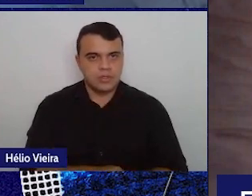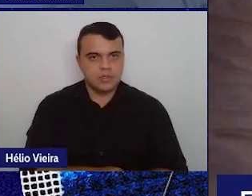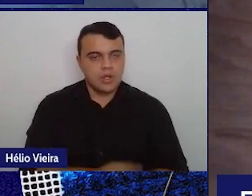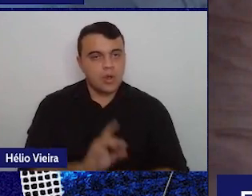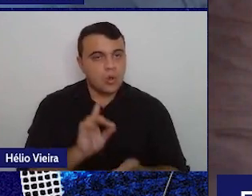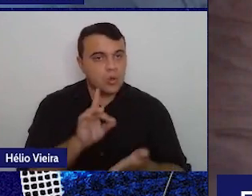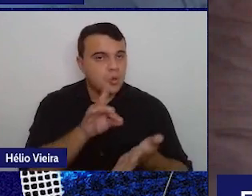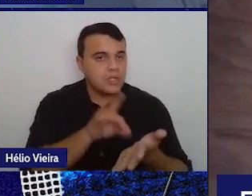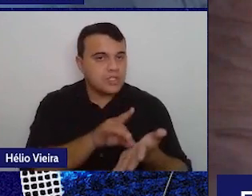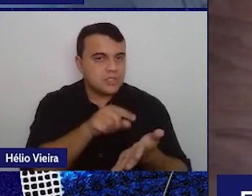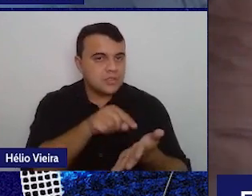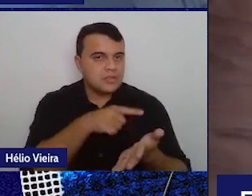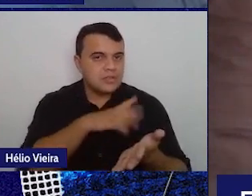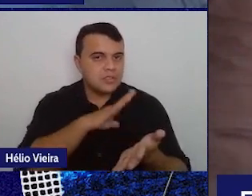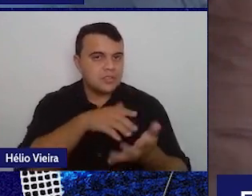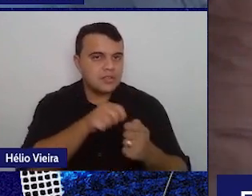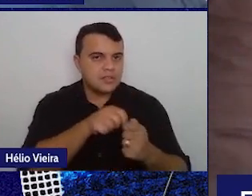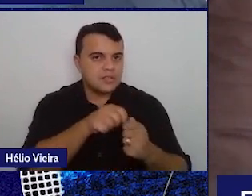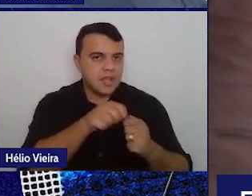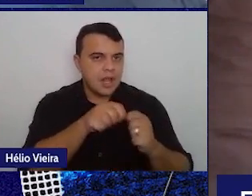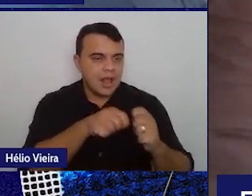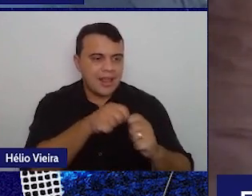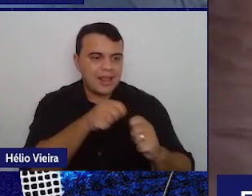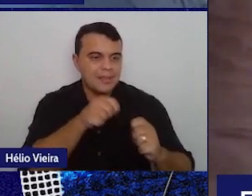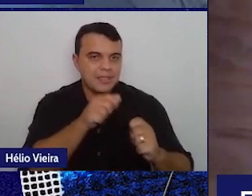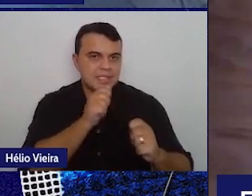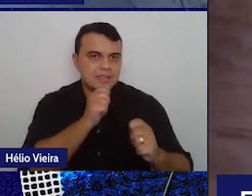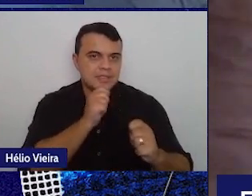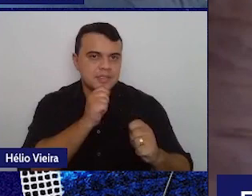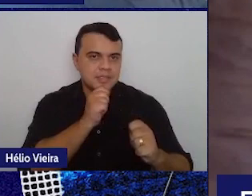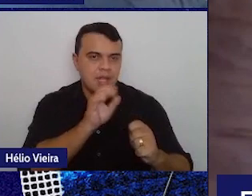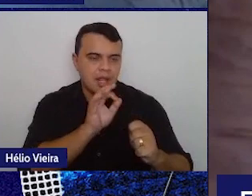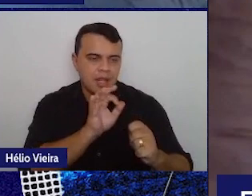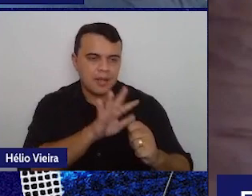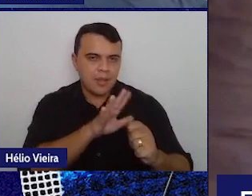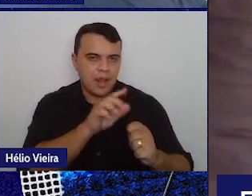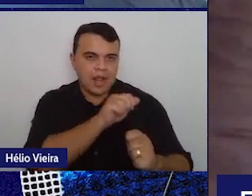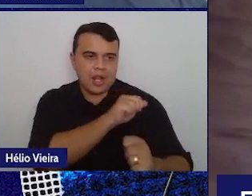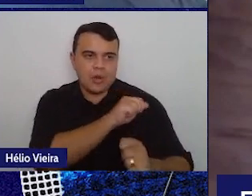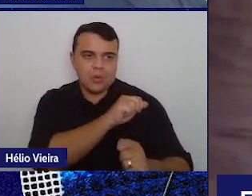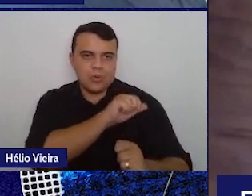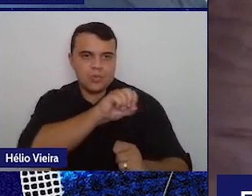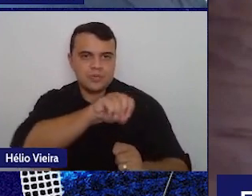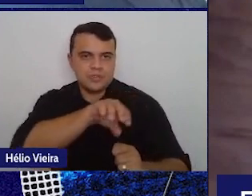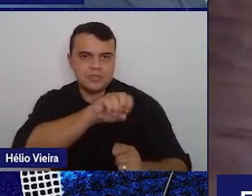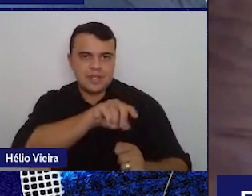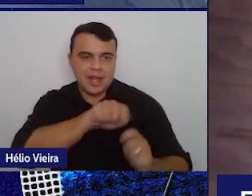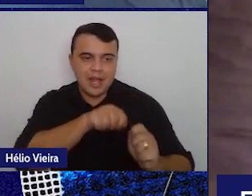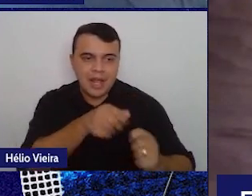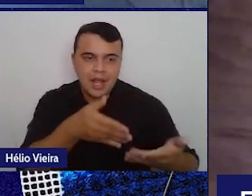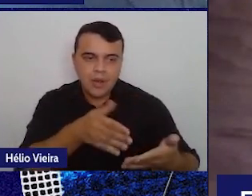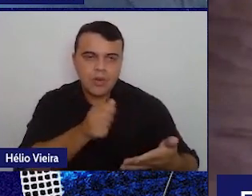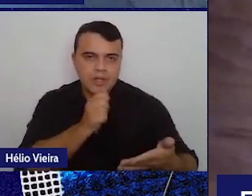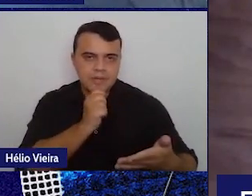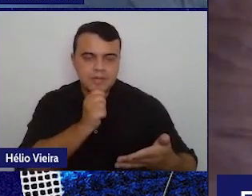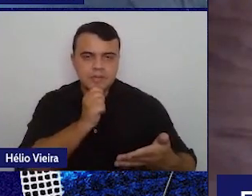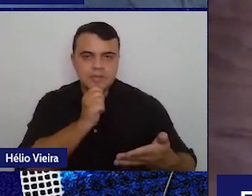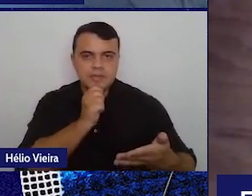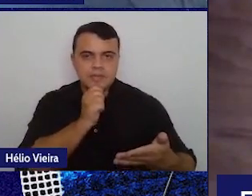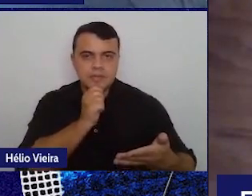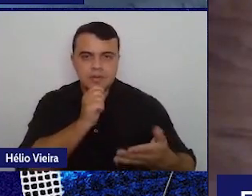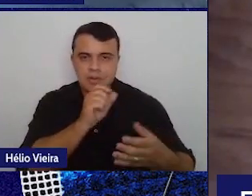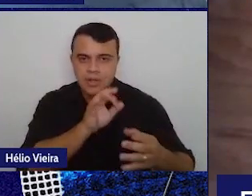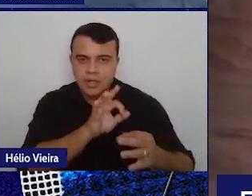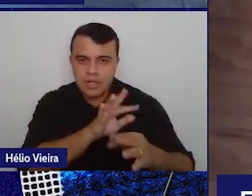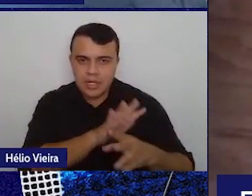Originalmente, aqui a gente já começa a fazer o arremate, mas como a gente vai trabalhar com alunos, é melhor não fazer esse arremate agora. Fiz